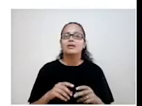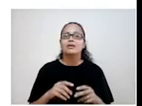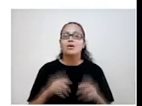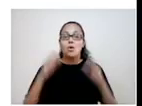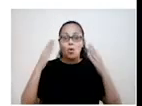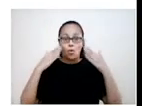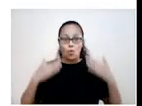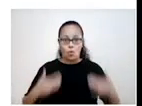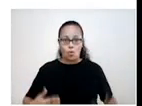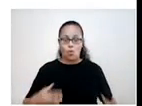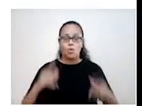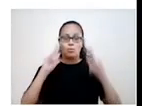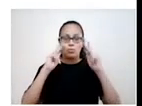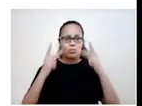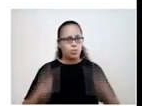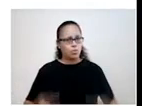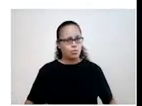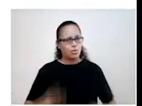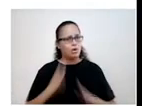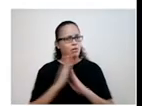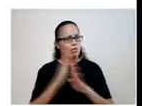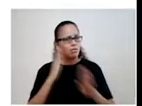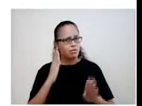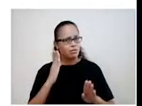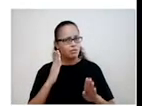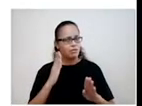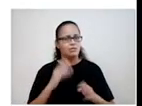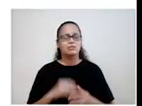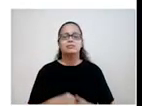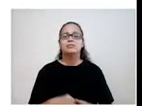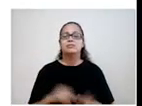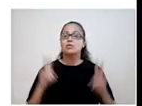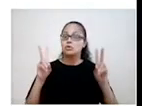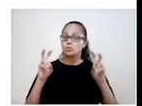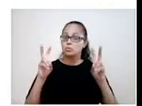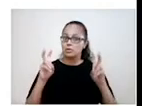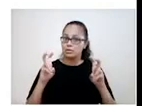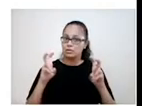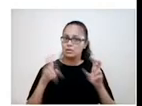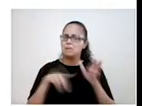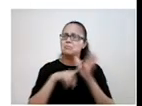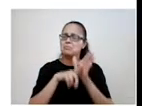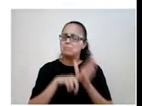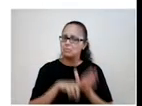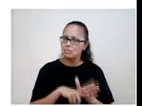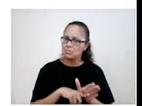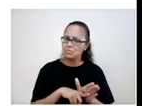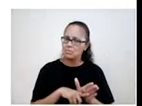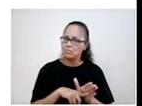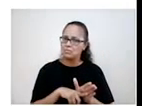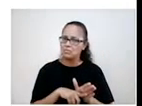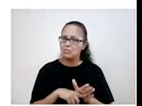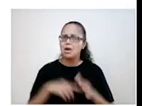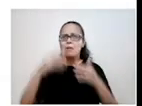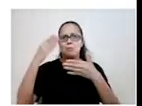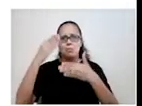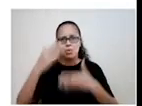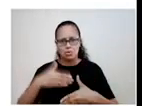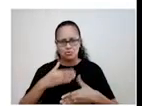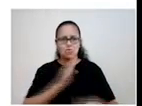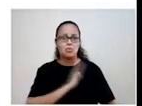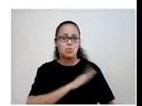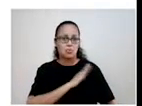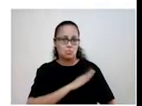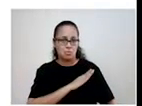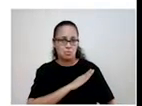seu interesse e ele questionava as teorias da época sobre esse tema. Provou que o coração é um músculo com 4